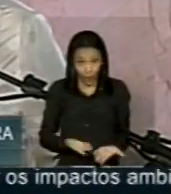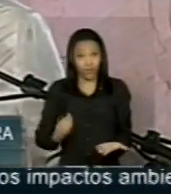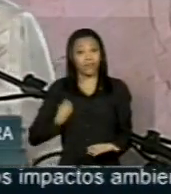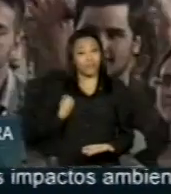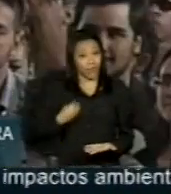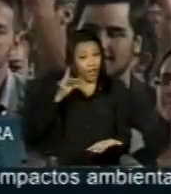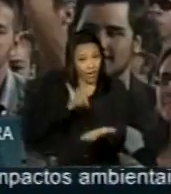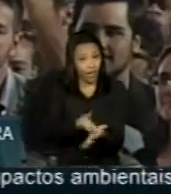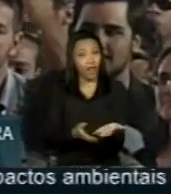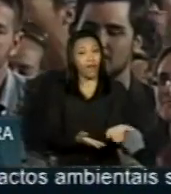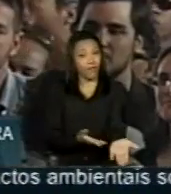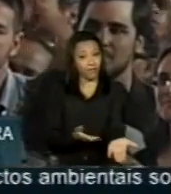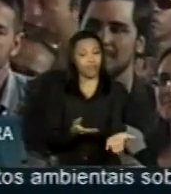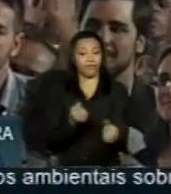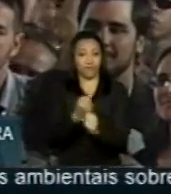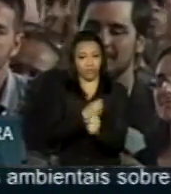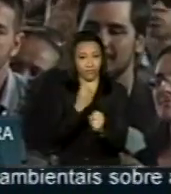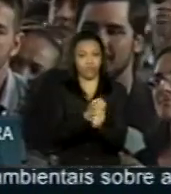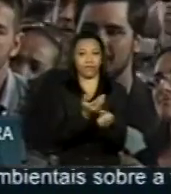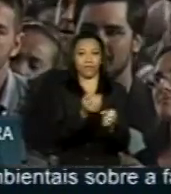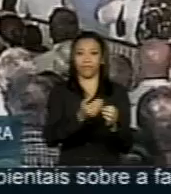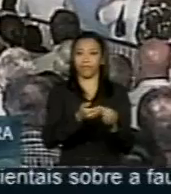realidade.